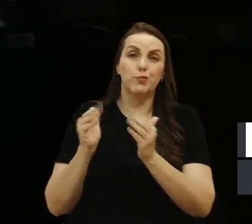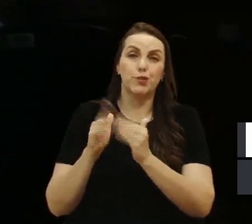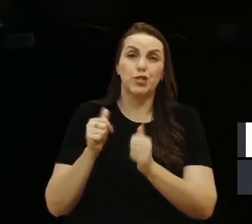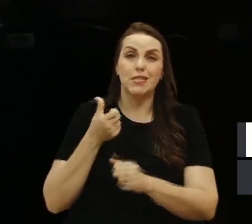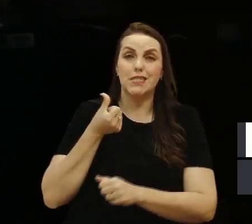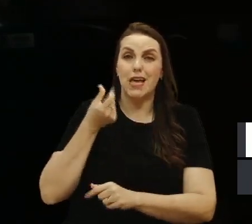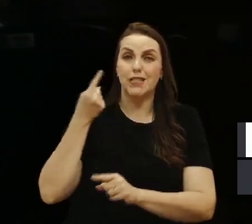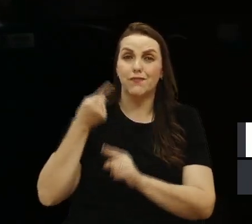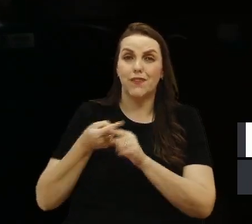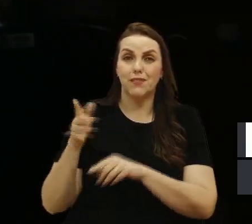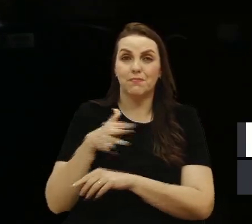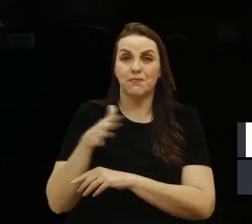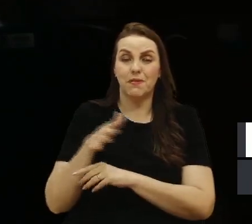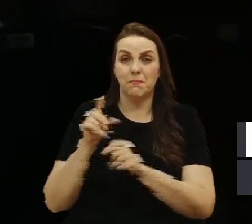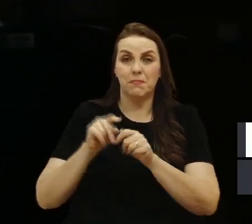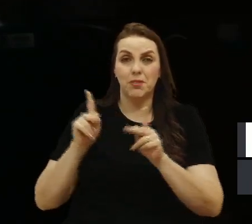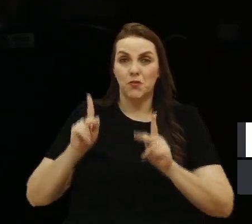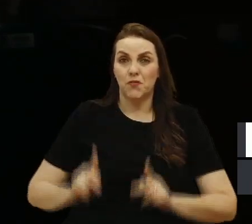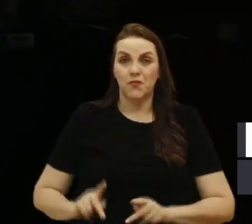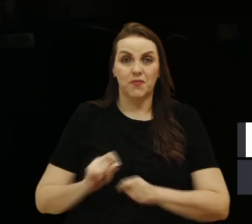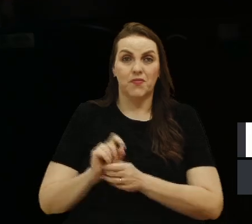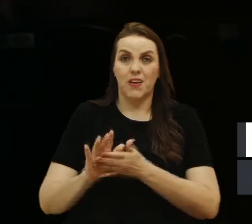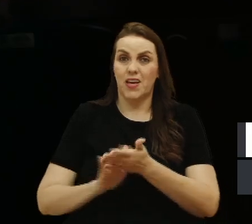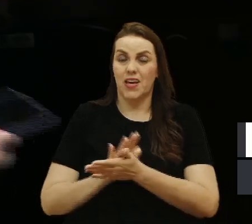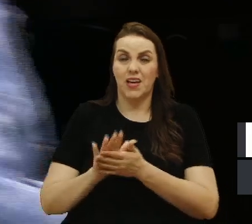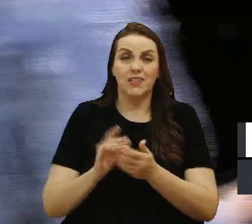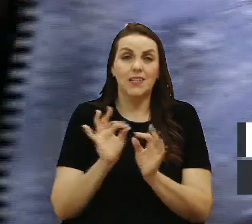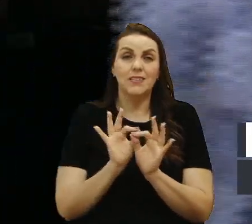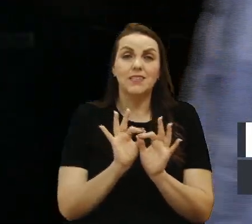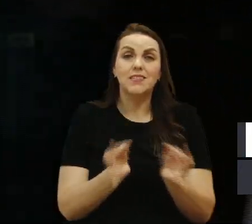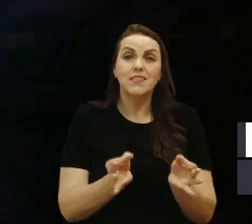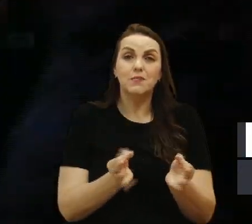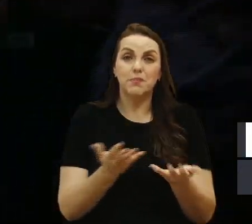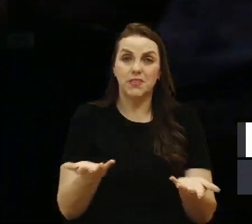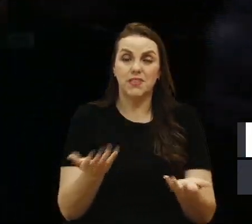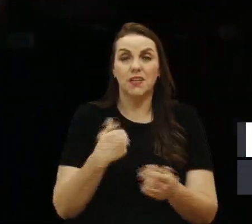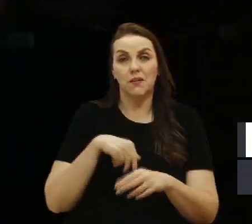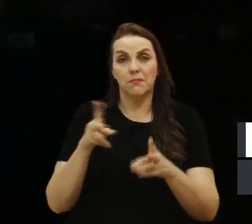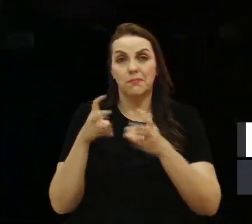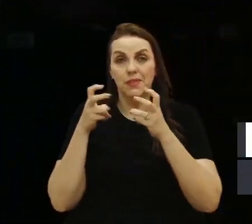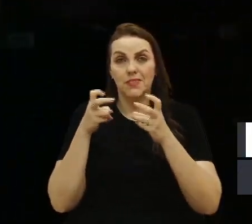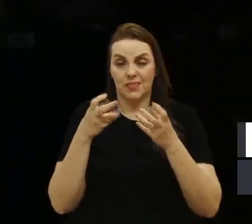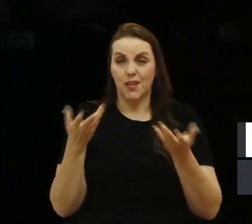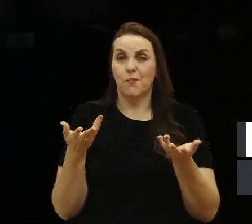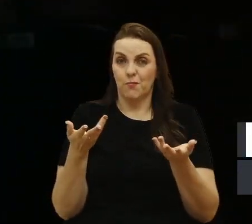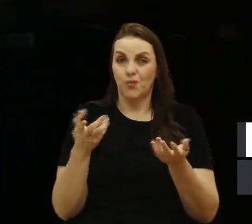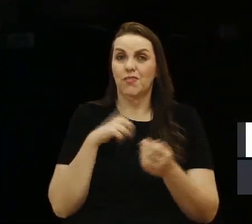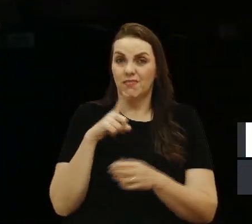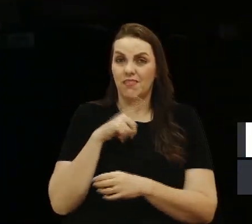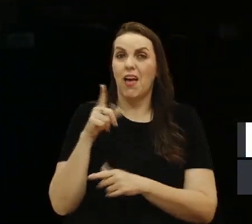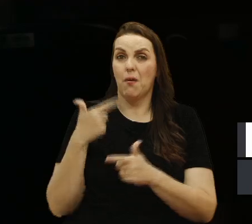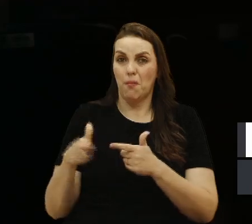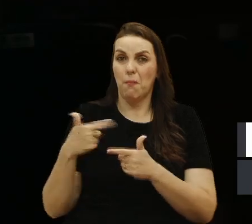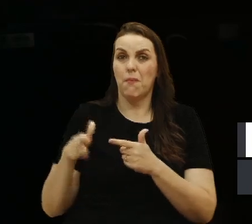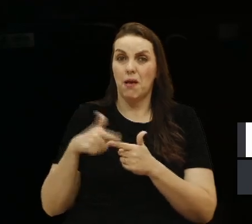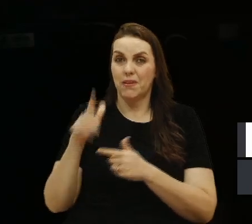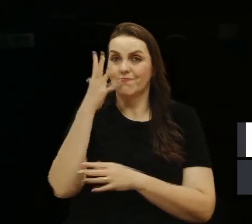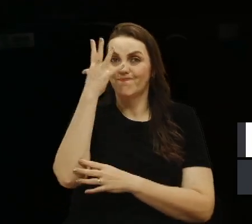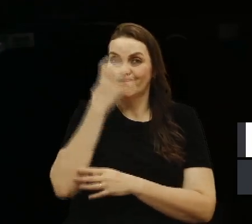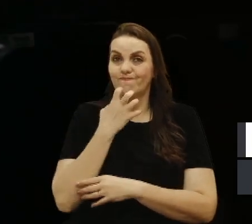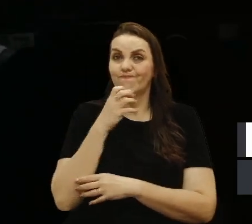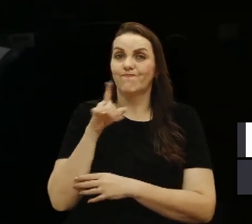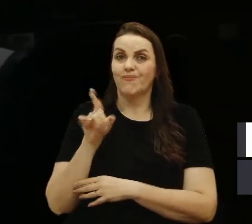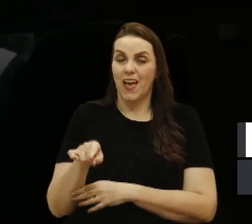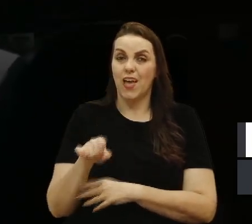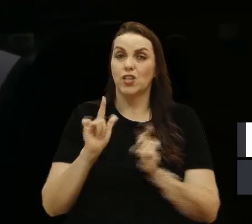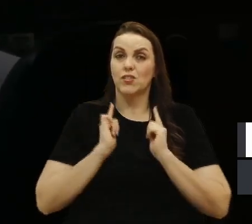faz, né? E às vezes são coisas extremamente simples, então eu percebo que no fundo tem um problema sério, que é a